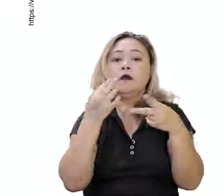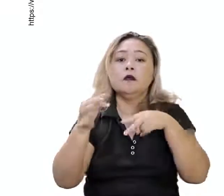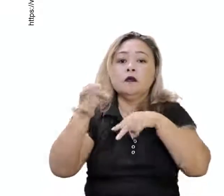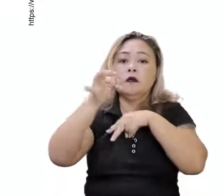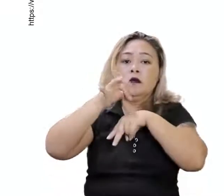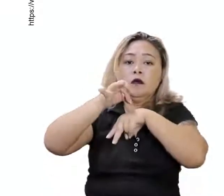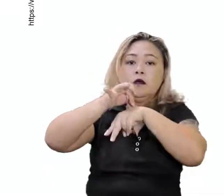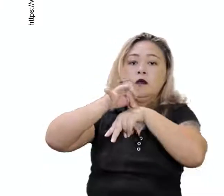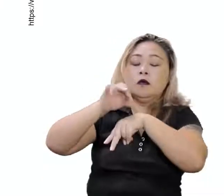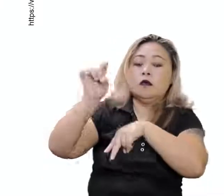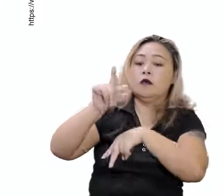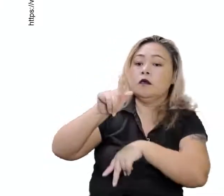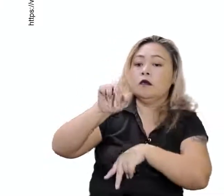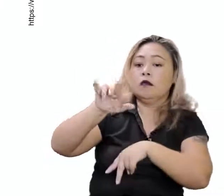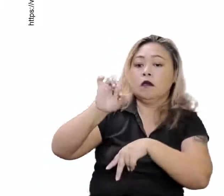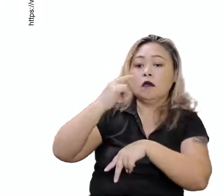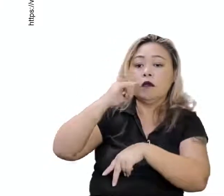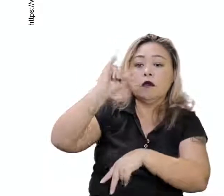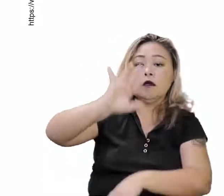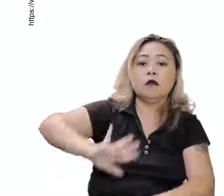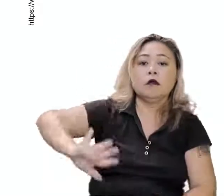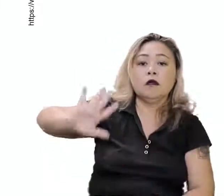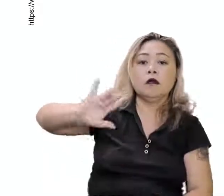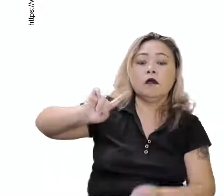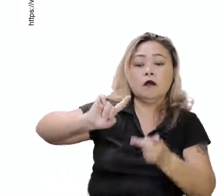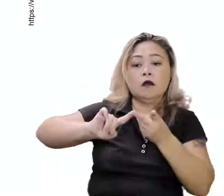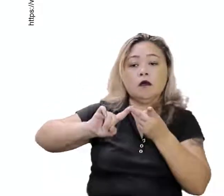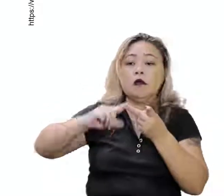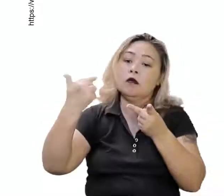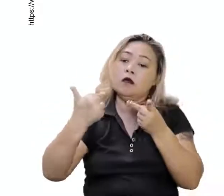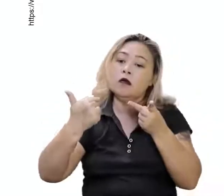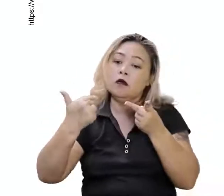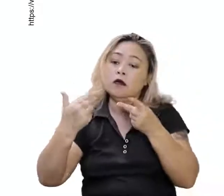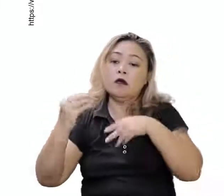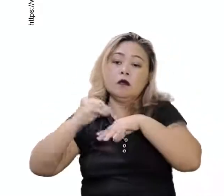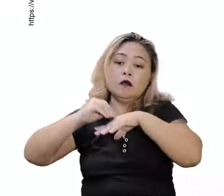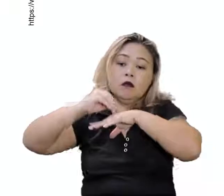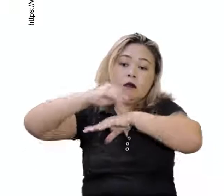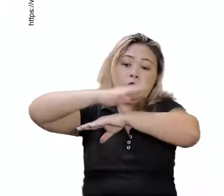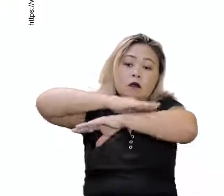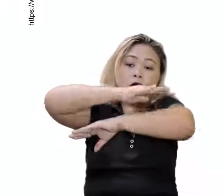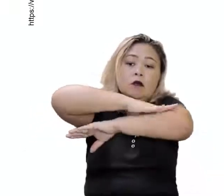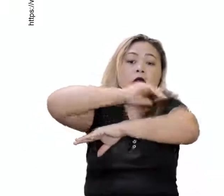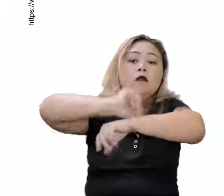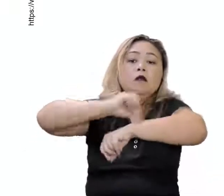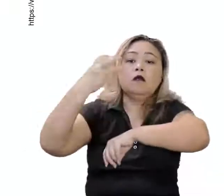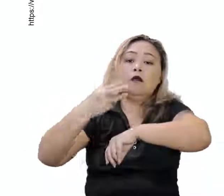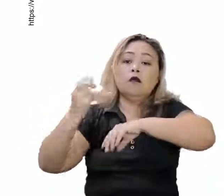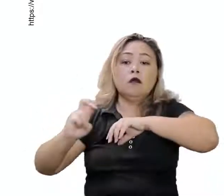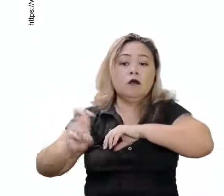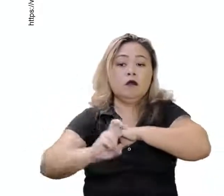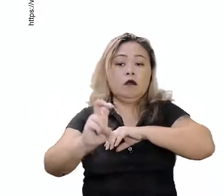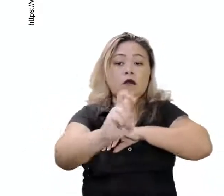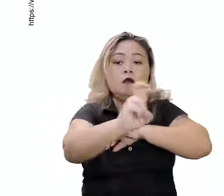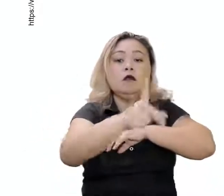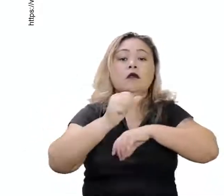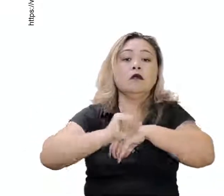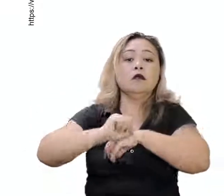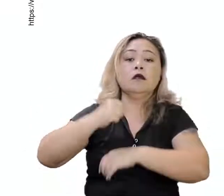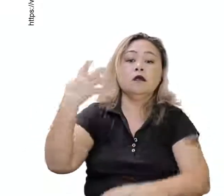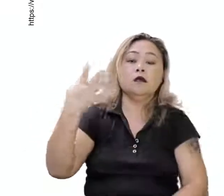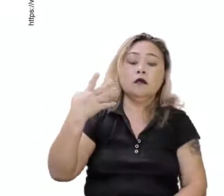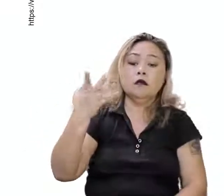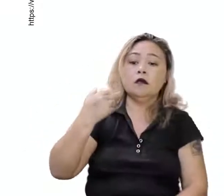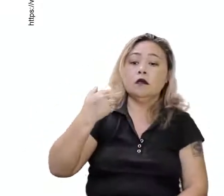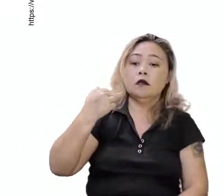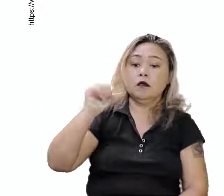gafanhoto ali na imagem, tá bom? Aí o consumidor secundário, o sapinho, terciário, a serpente,